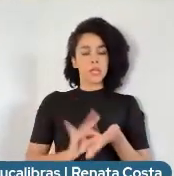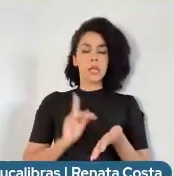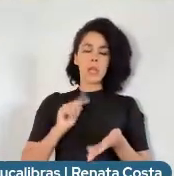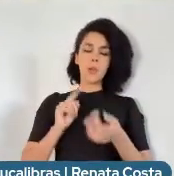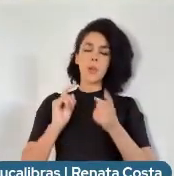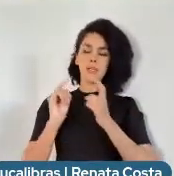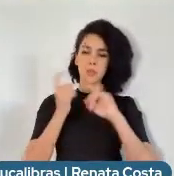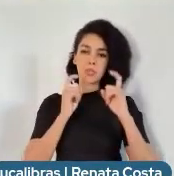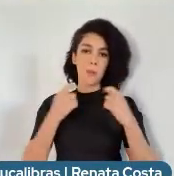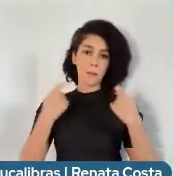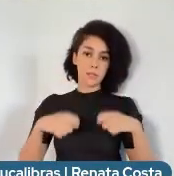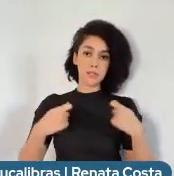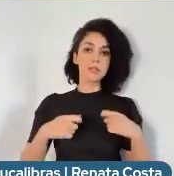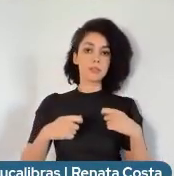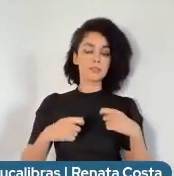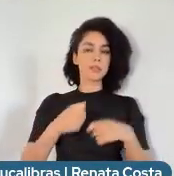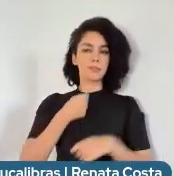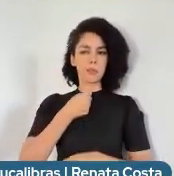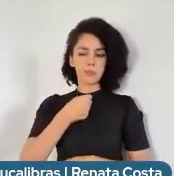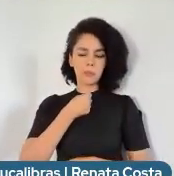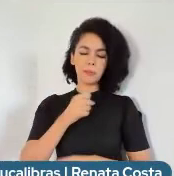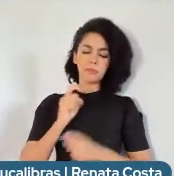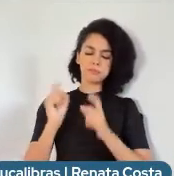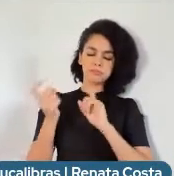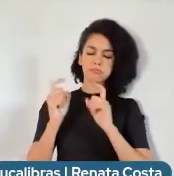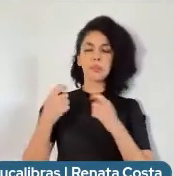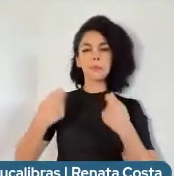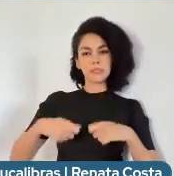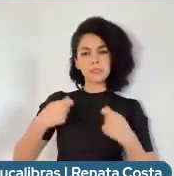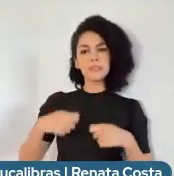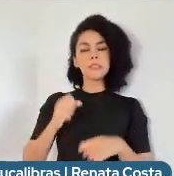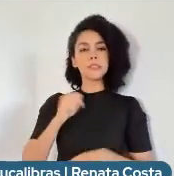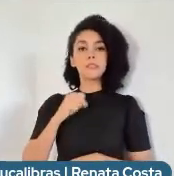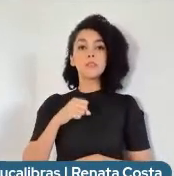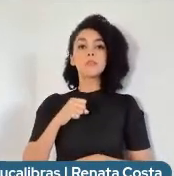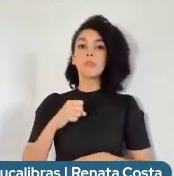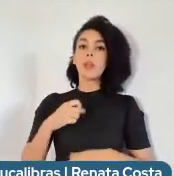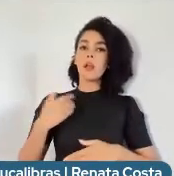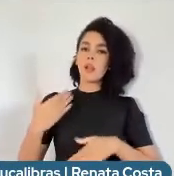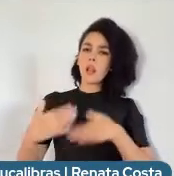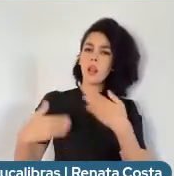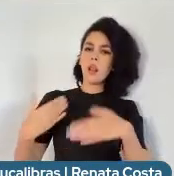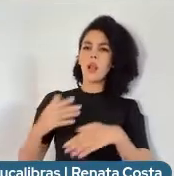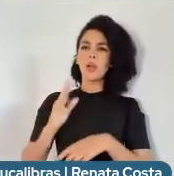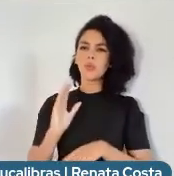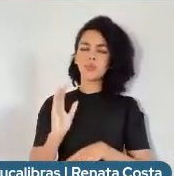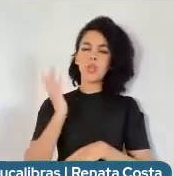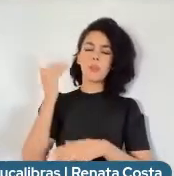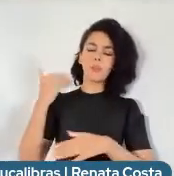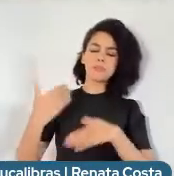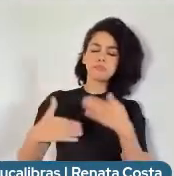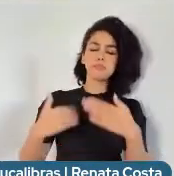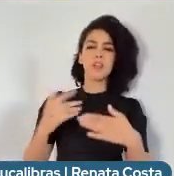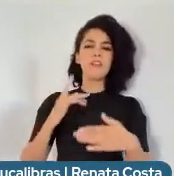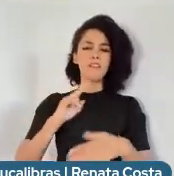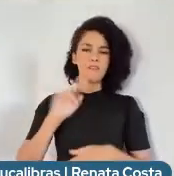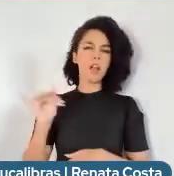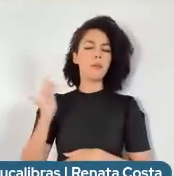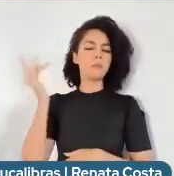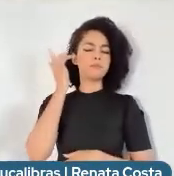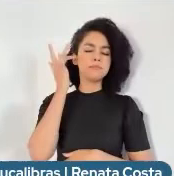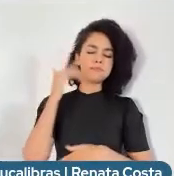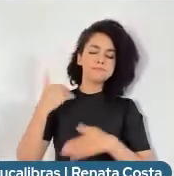que precisa ser debatida, que vai ao longo do tempo também amadurecer, e é por isso que esse projeto,